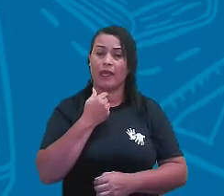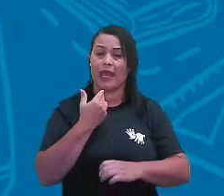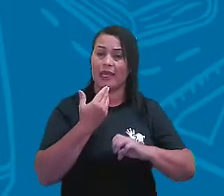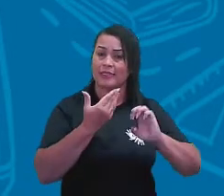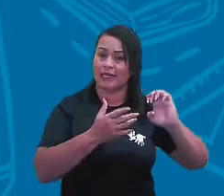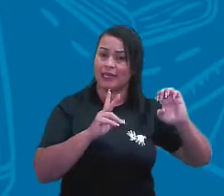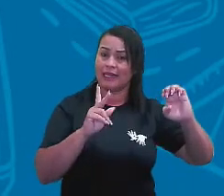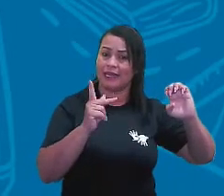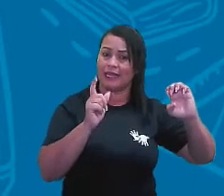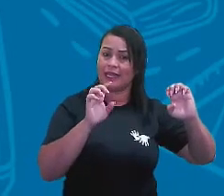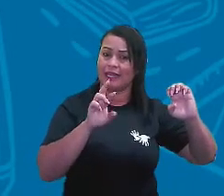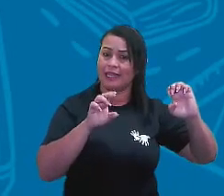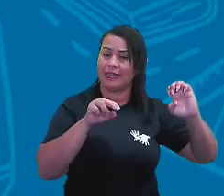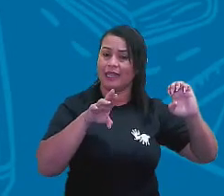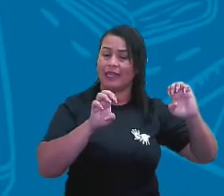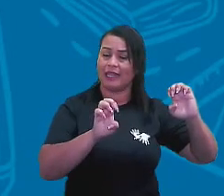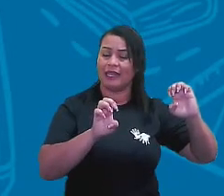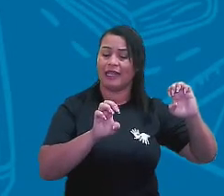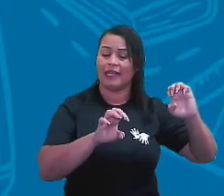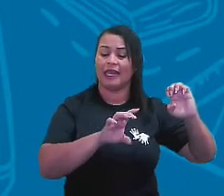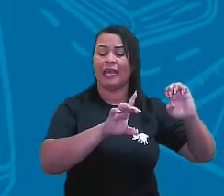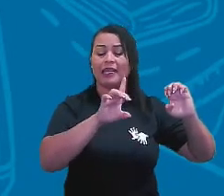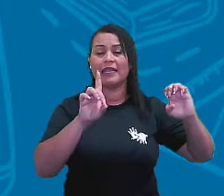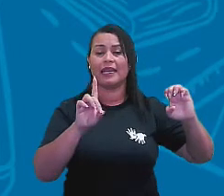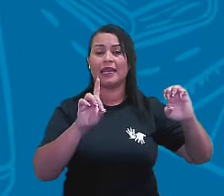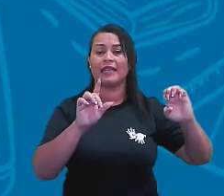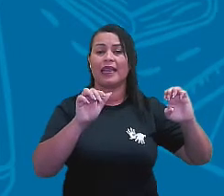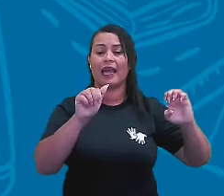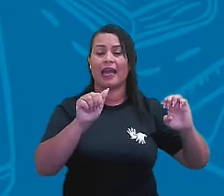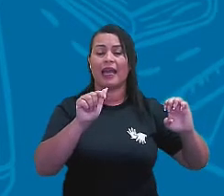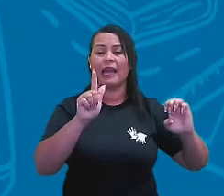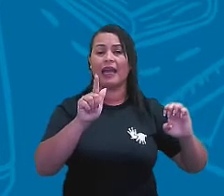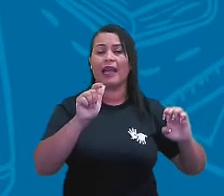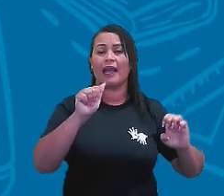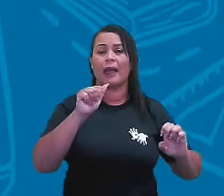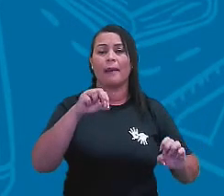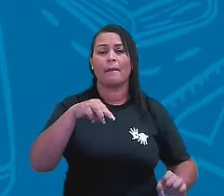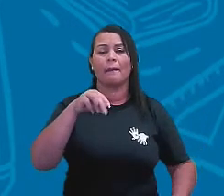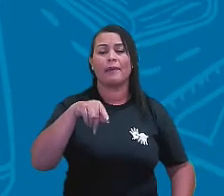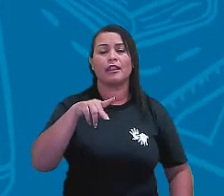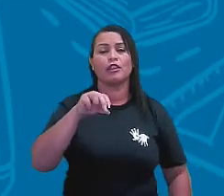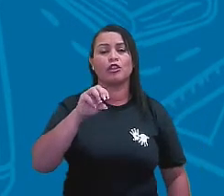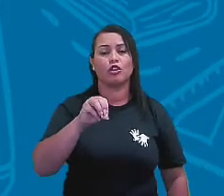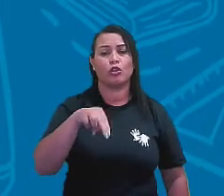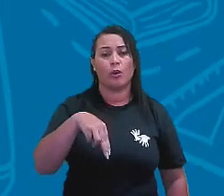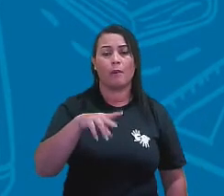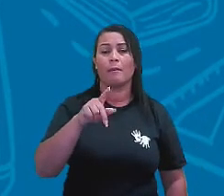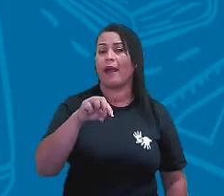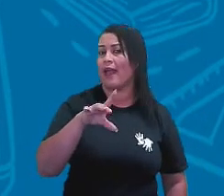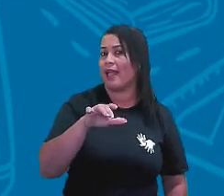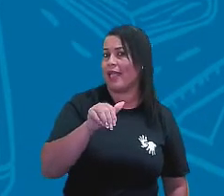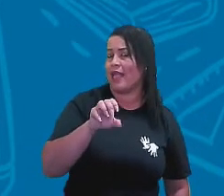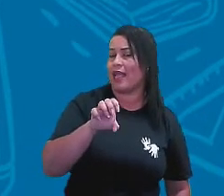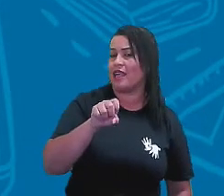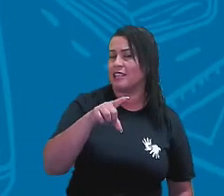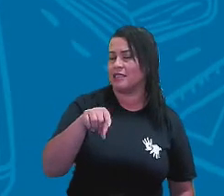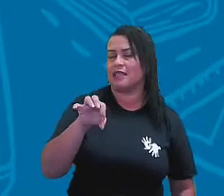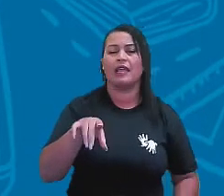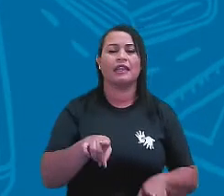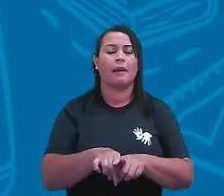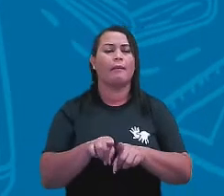direita temos aí Agamenon Magalhães, né? Políticos também, eles são homenageados com nomes de